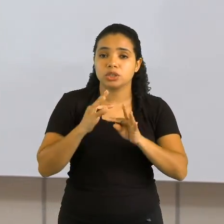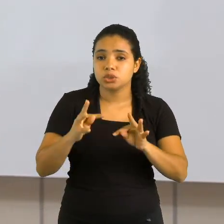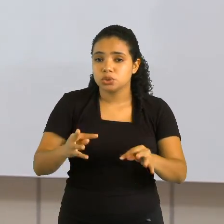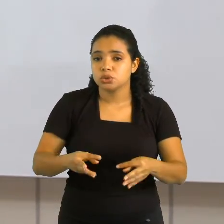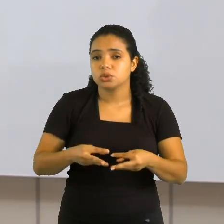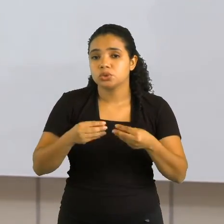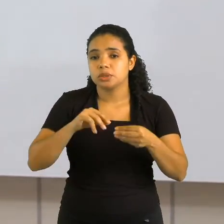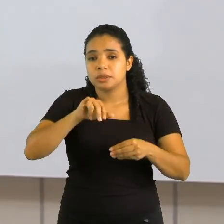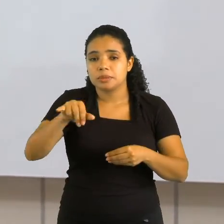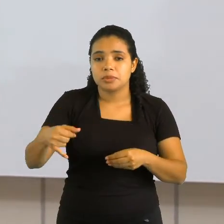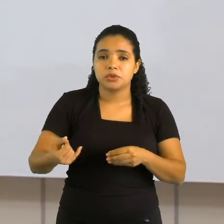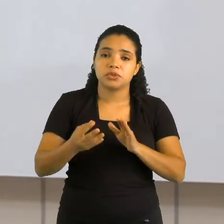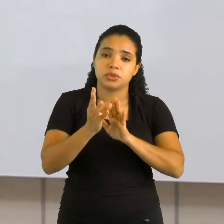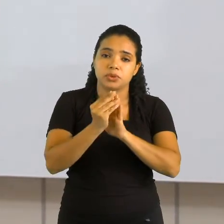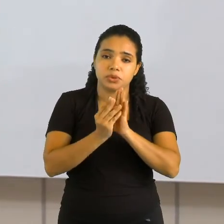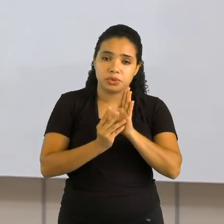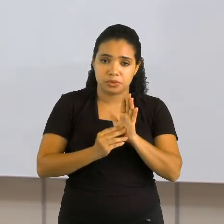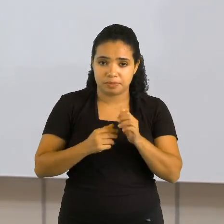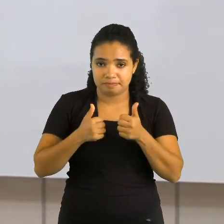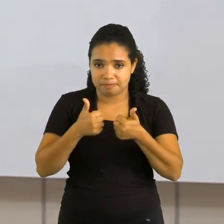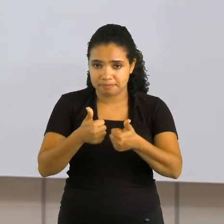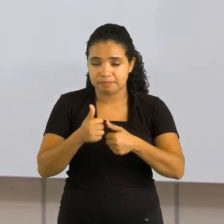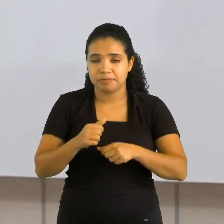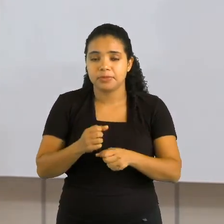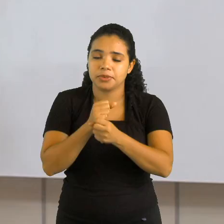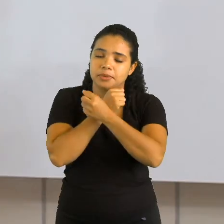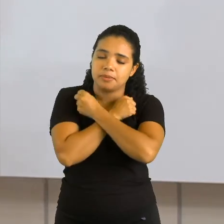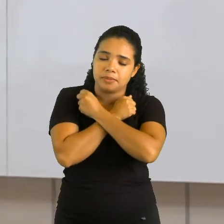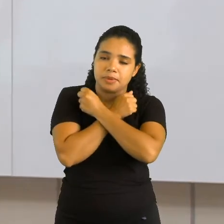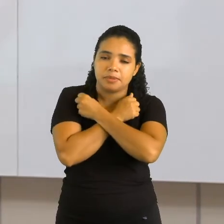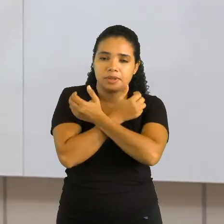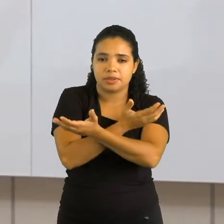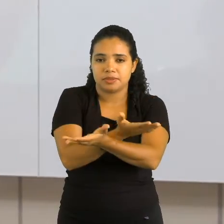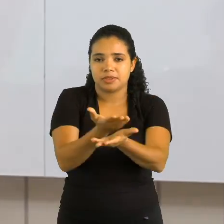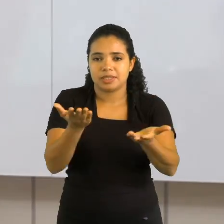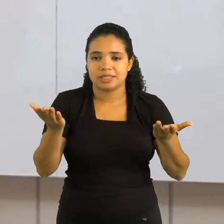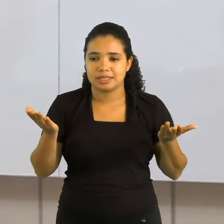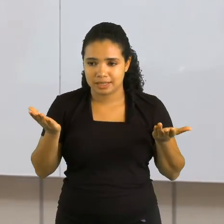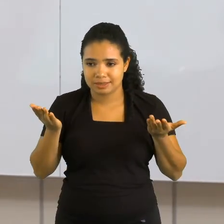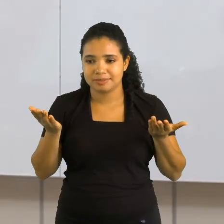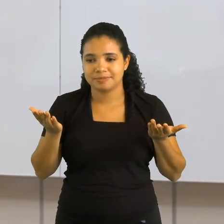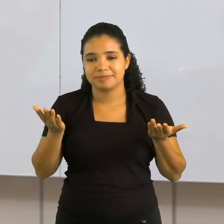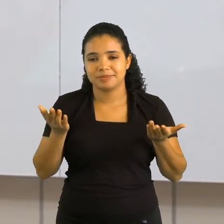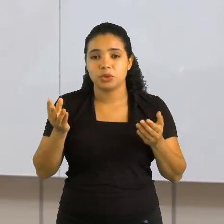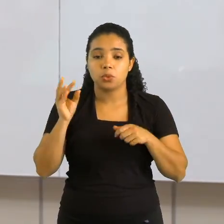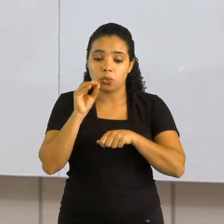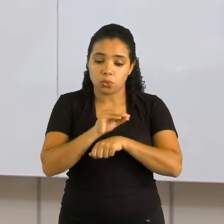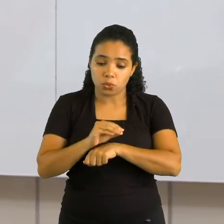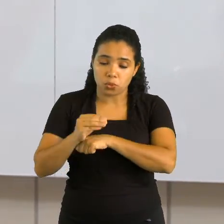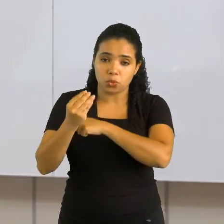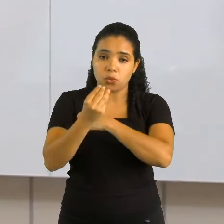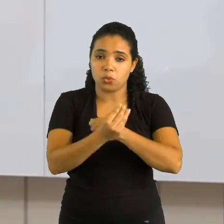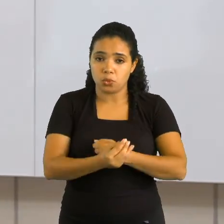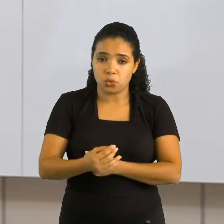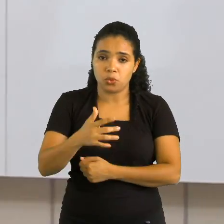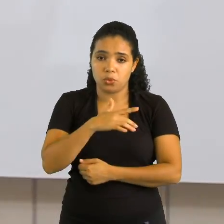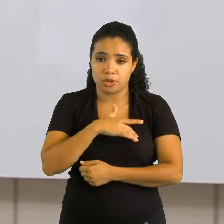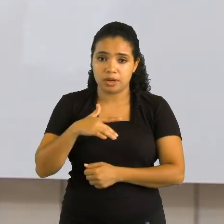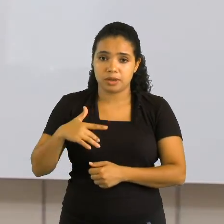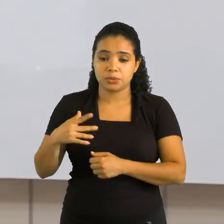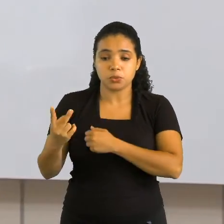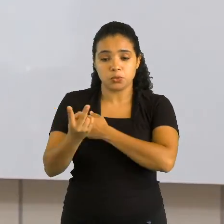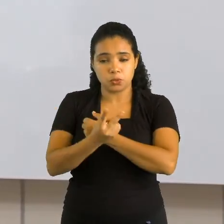bom proveito do conteúdo. Um abraço a todos, cuidem-se,